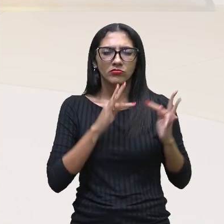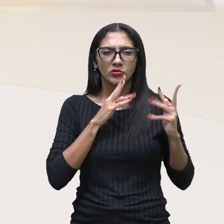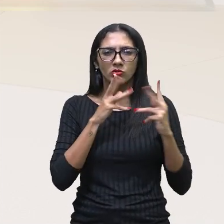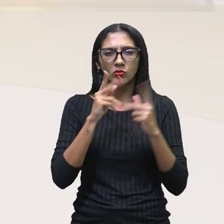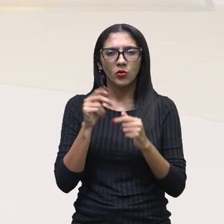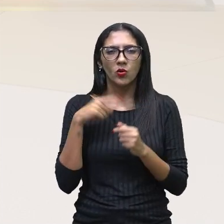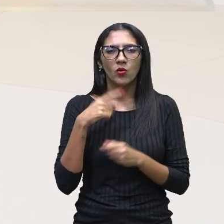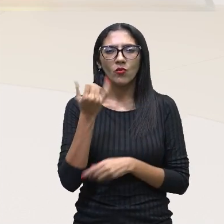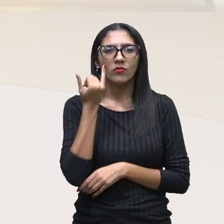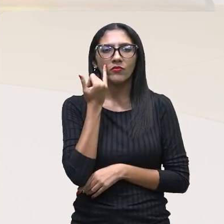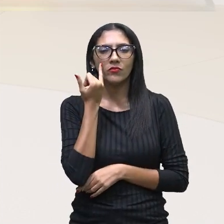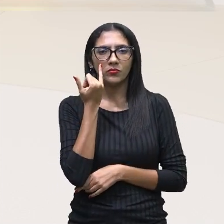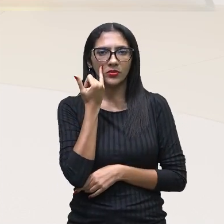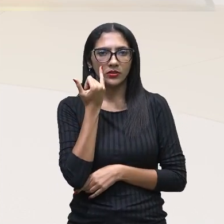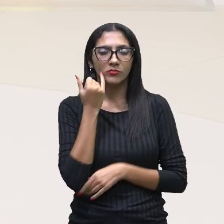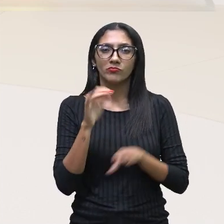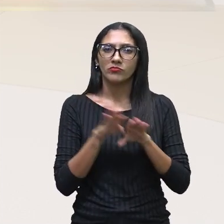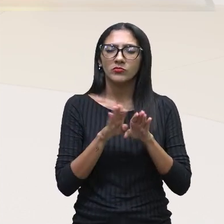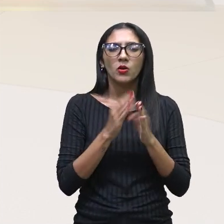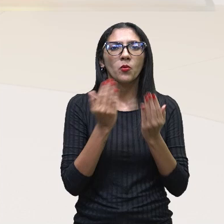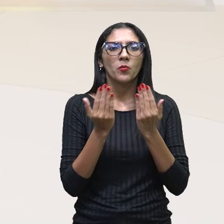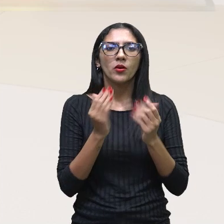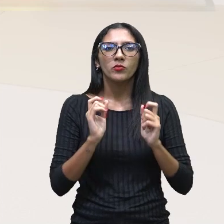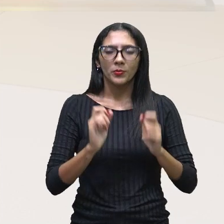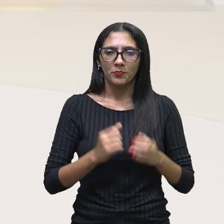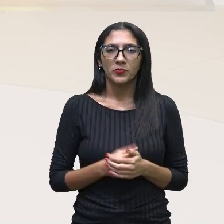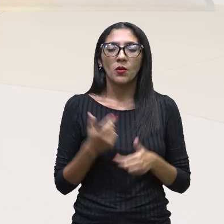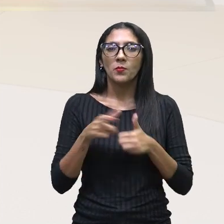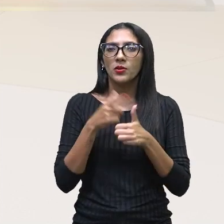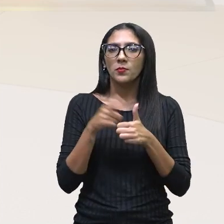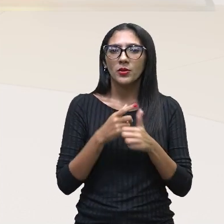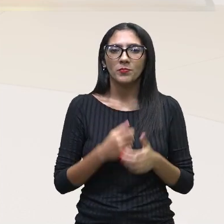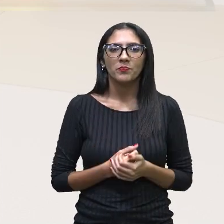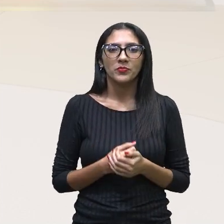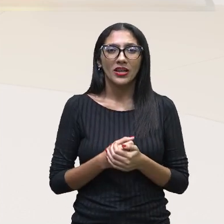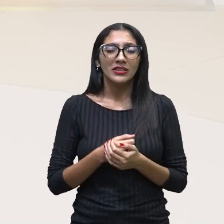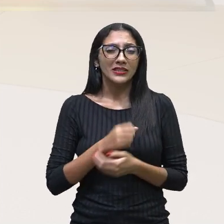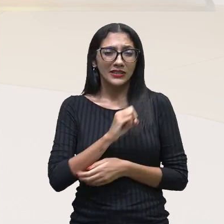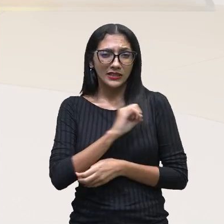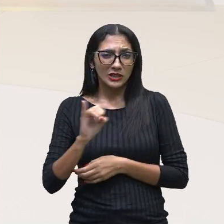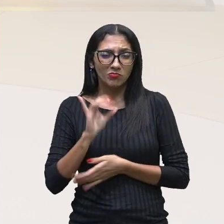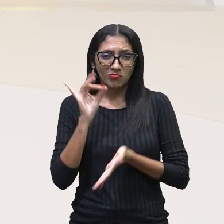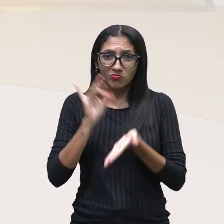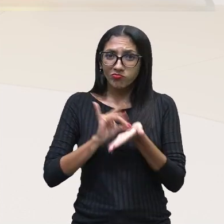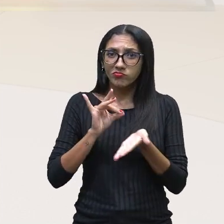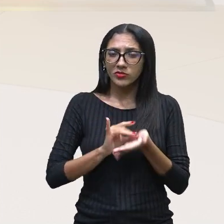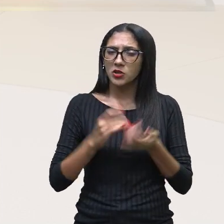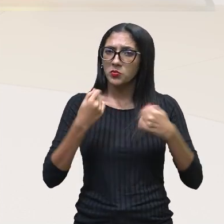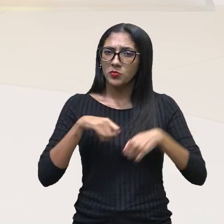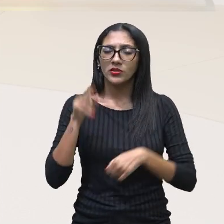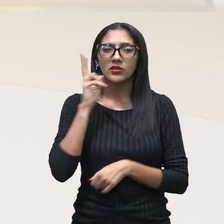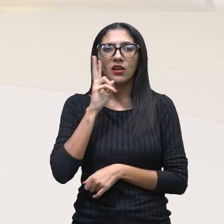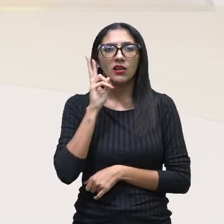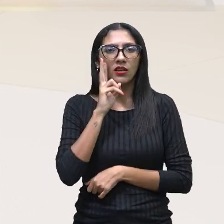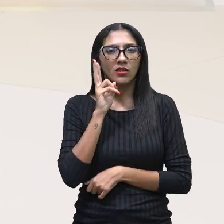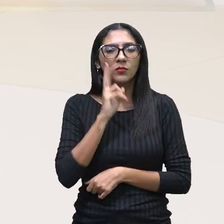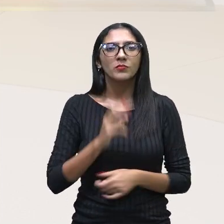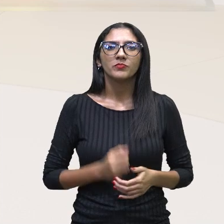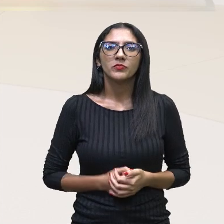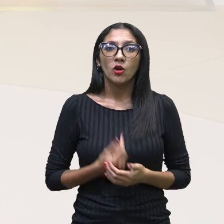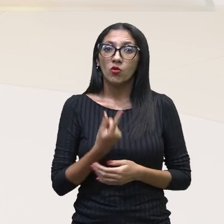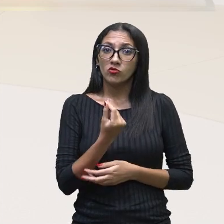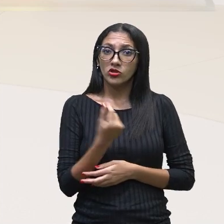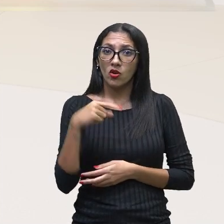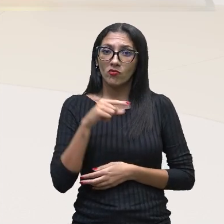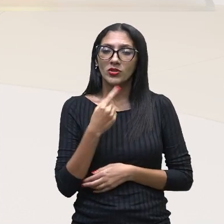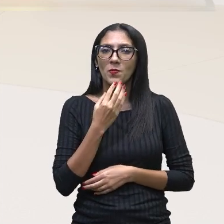tá? É importante que você verifique o seguinte. Primeiro, se houver necessidade, importante aqui relembrar isso, tá? O valor que